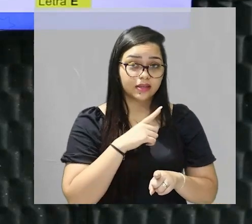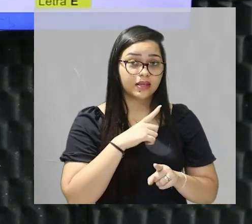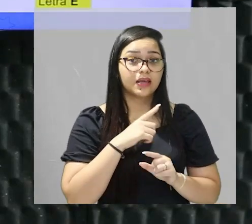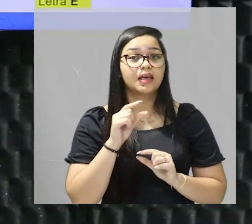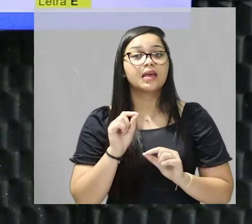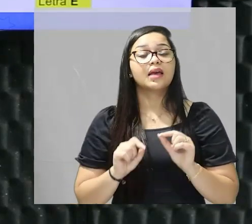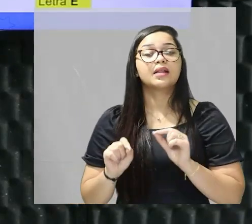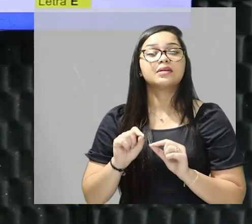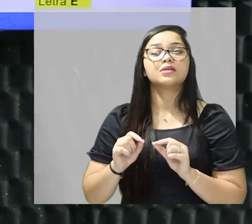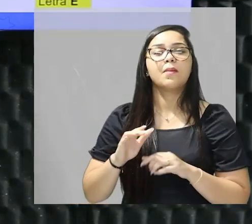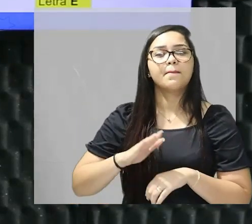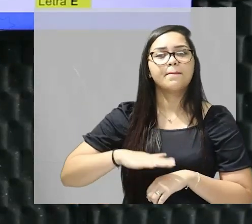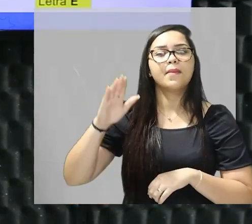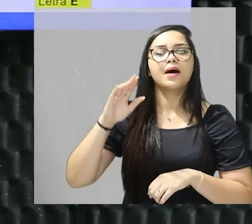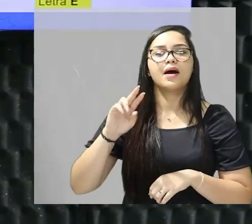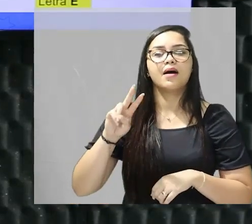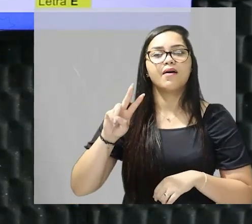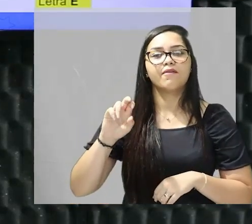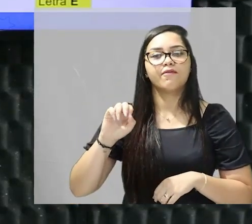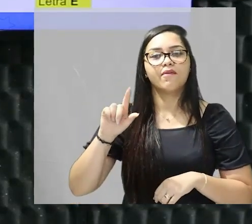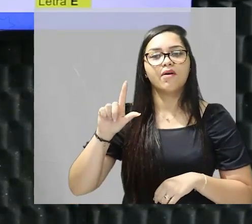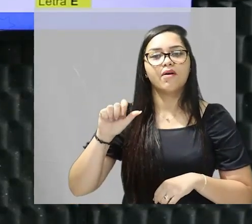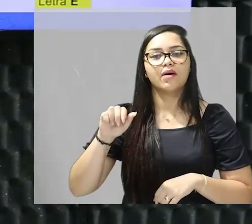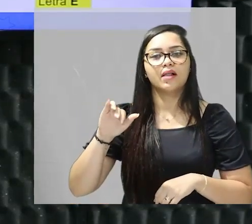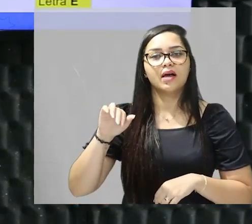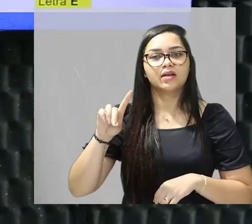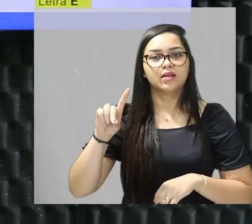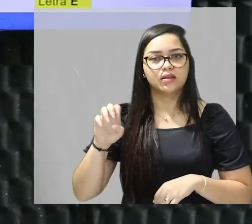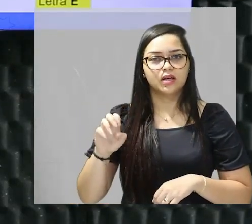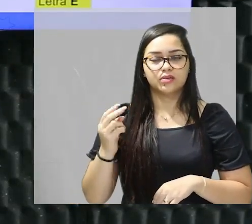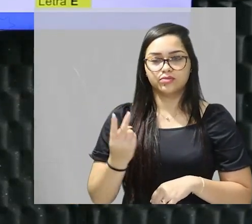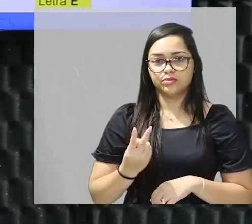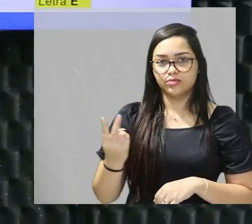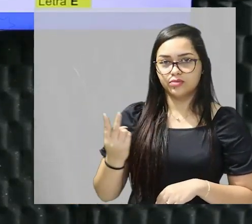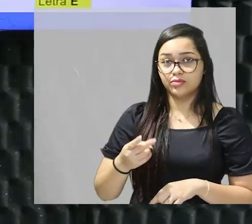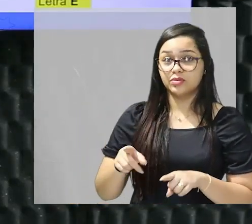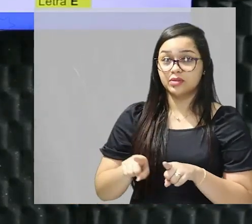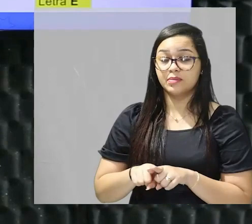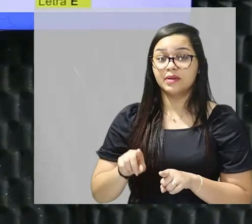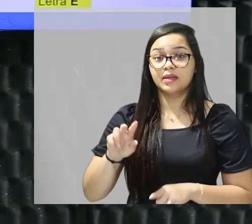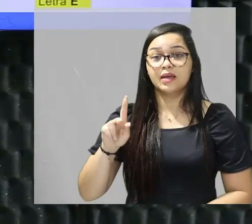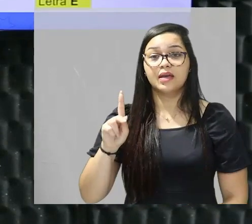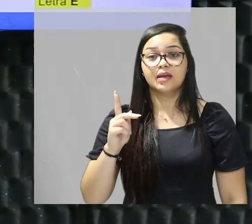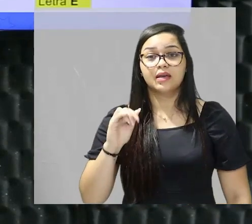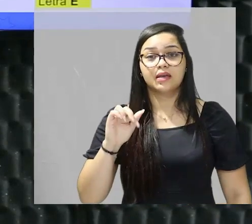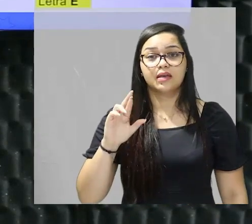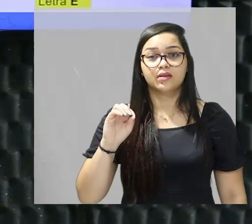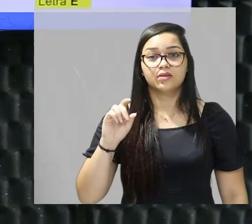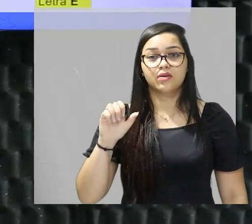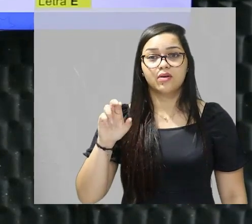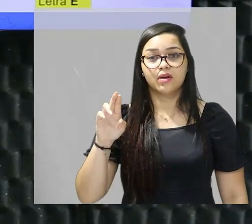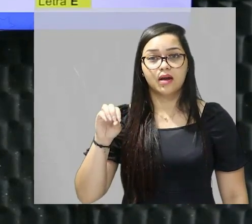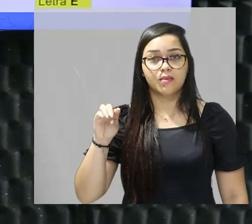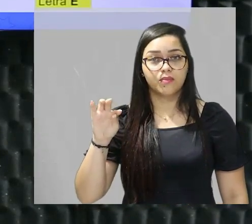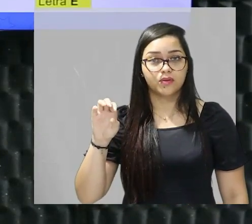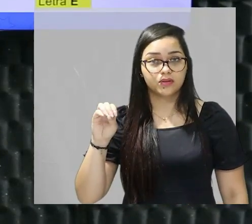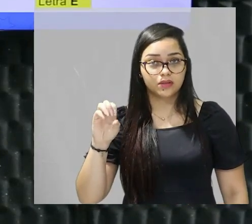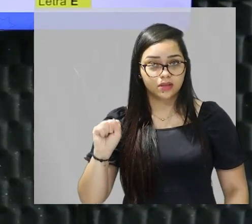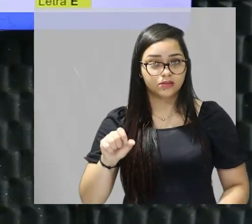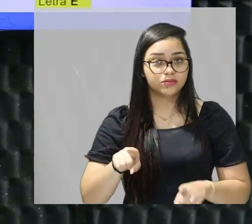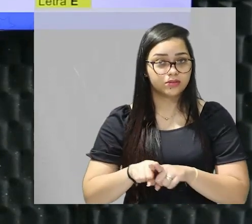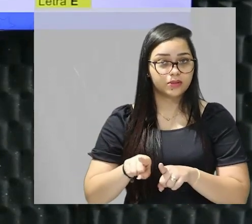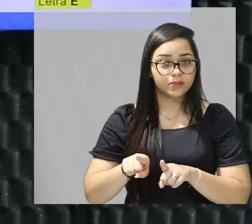da alta volatilidade desses óleos. Que são hidrocarbonetos por natureza, por